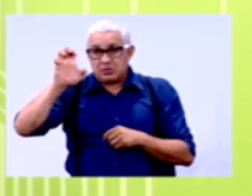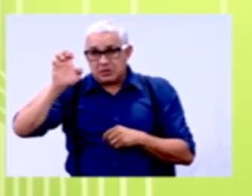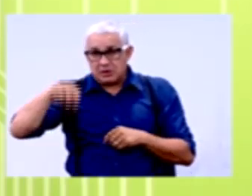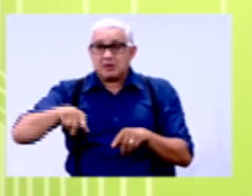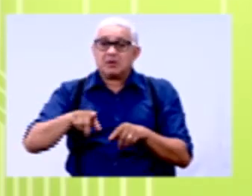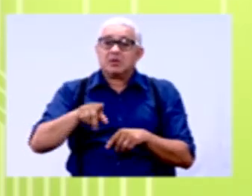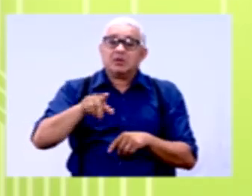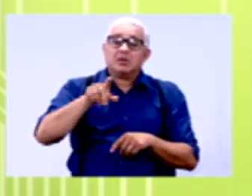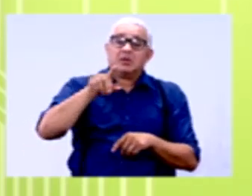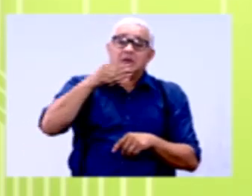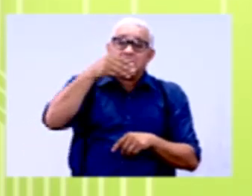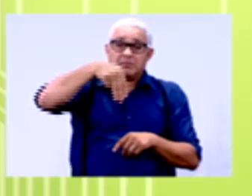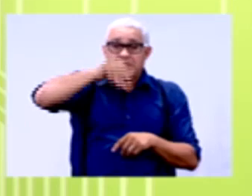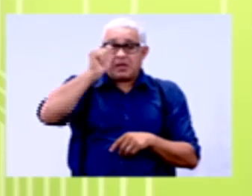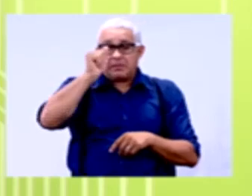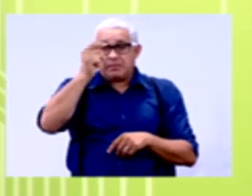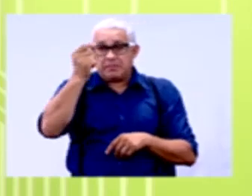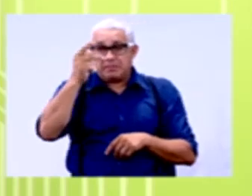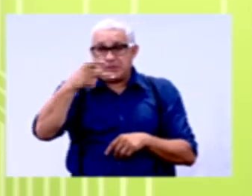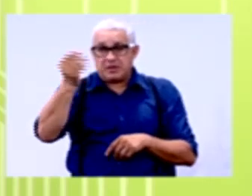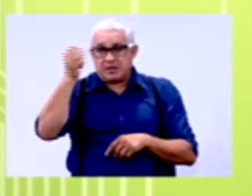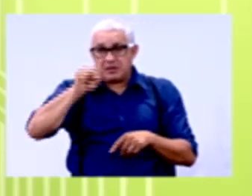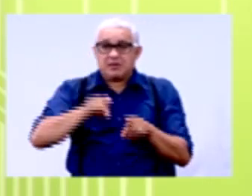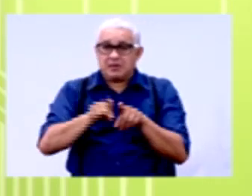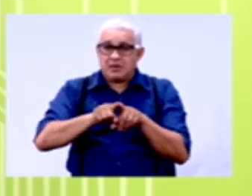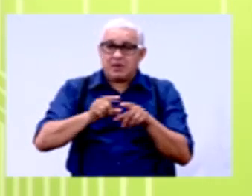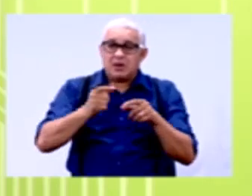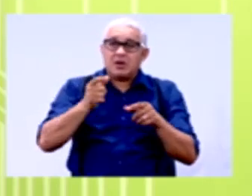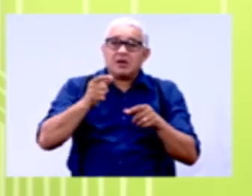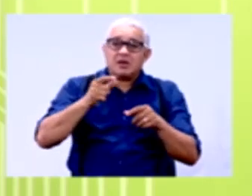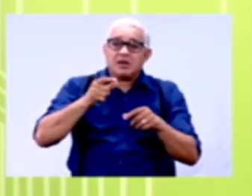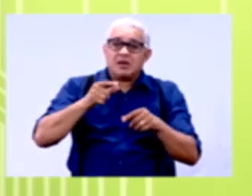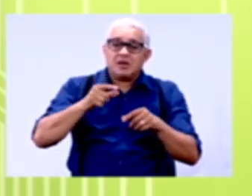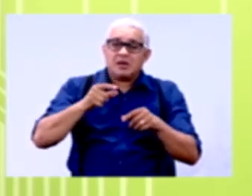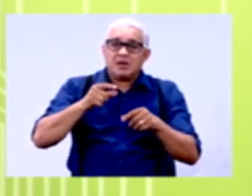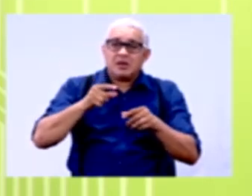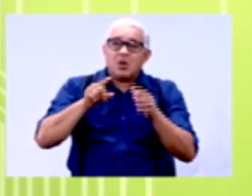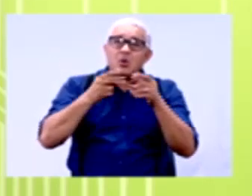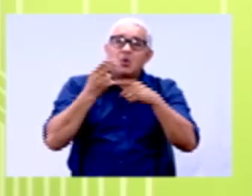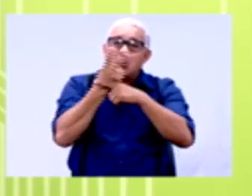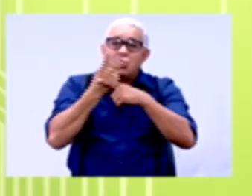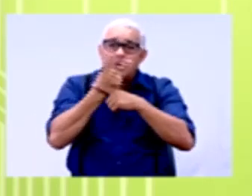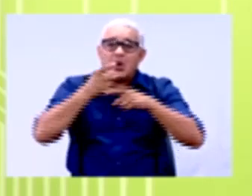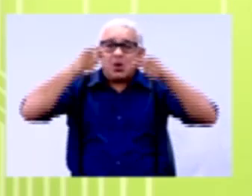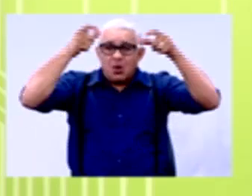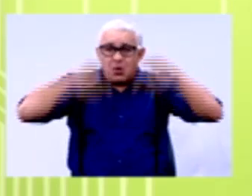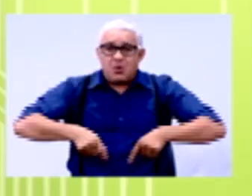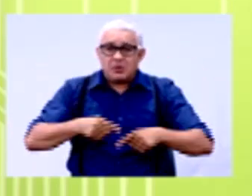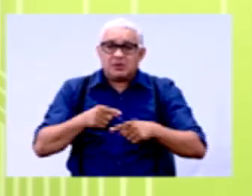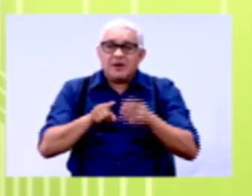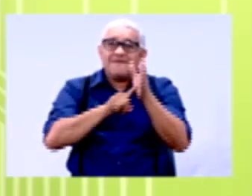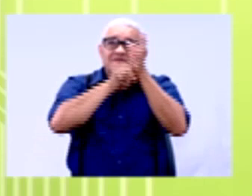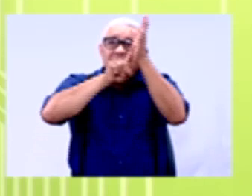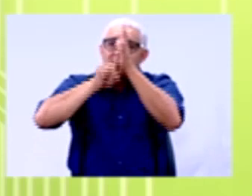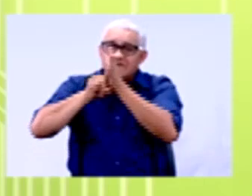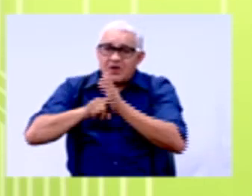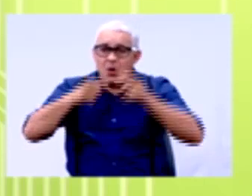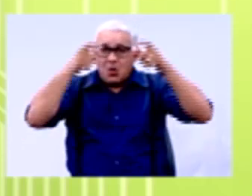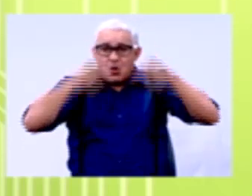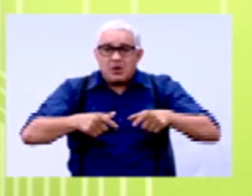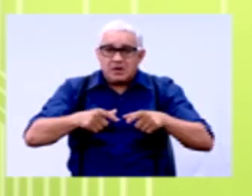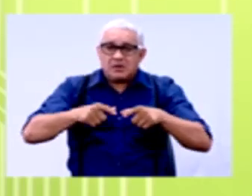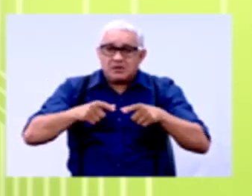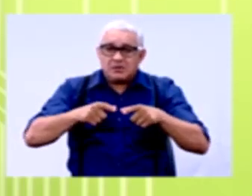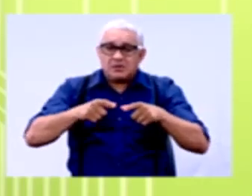informar latitude, longitude, e ele te devolve a localização mostrando o mapa, né? Então, isso daí é um formato de API, né? Você envia